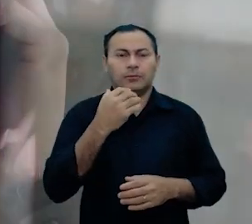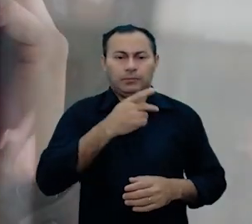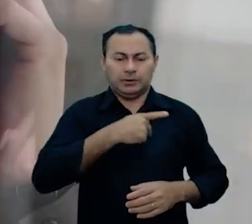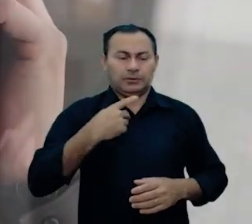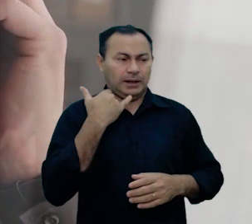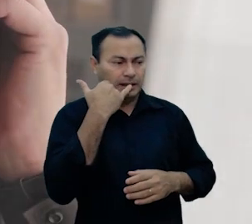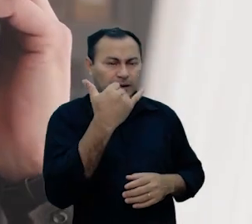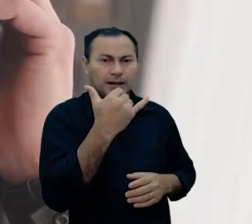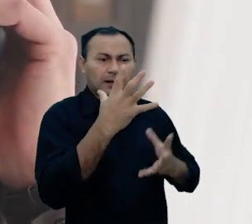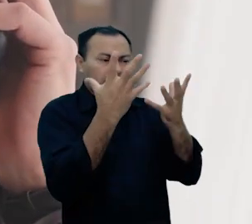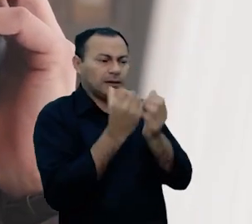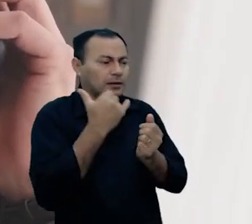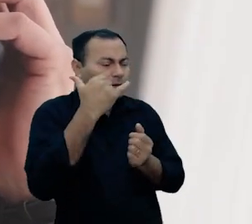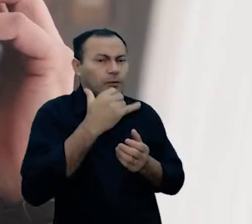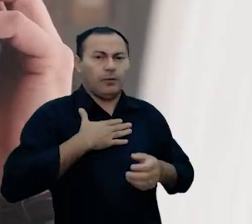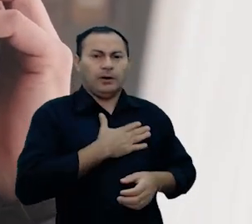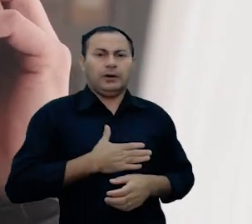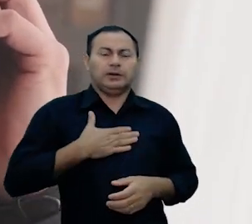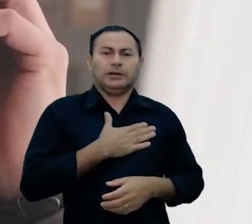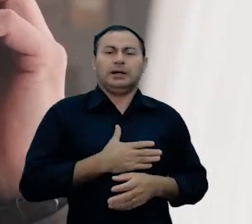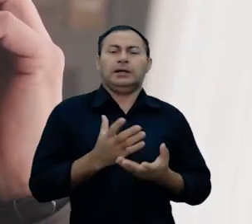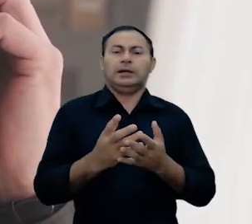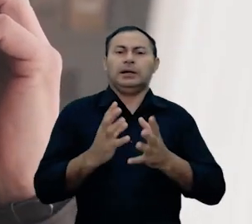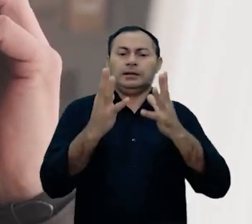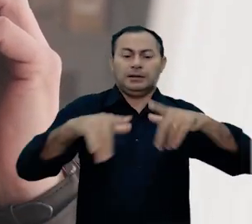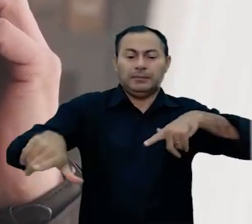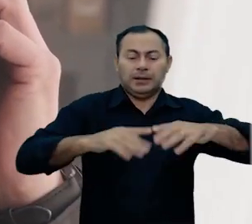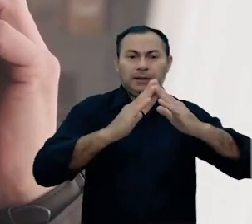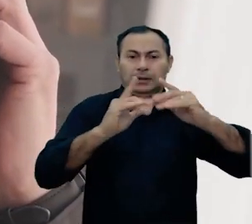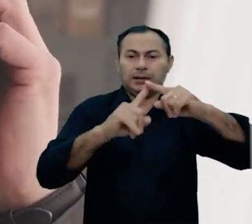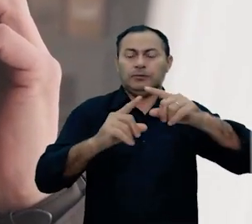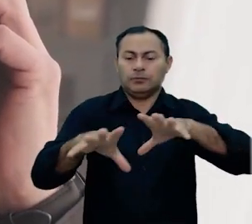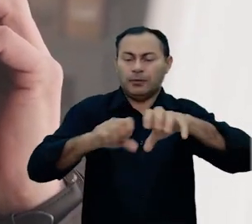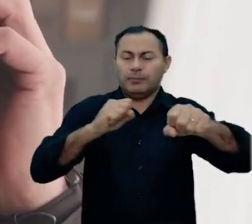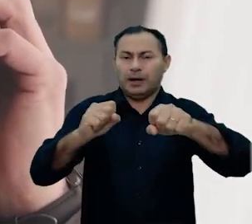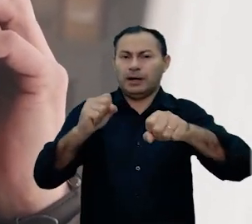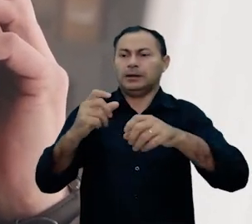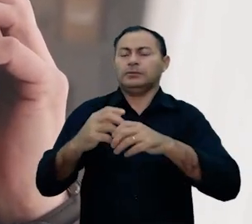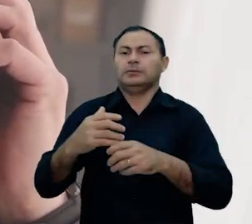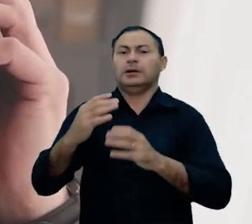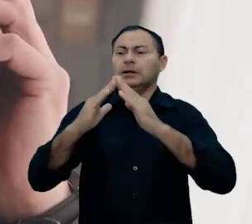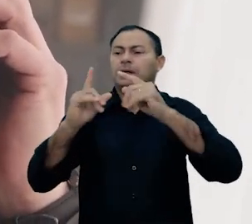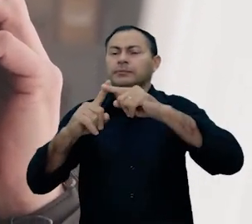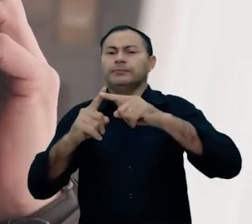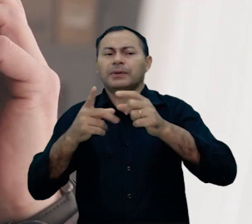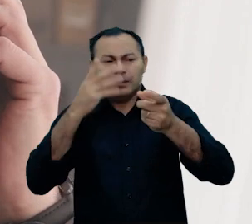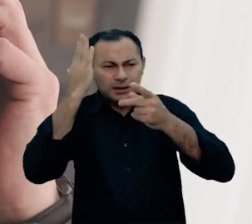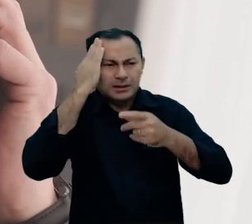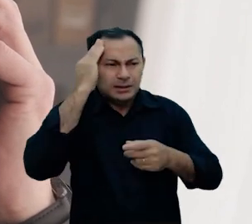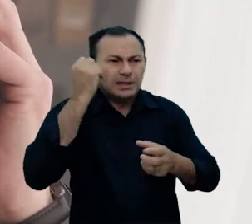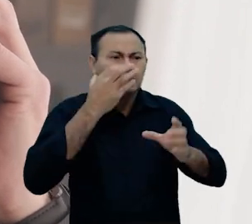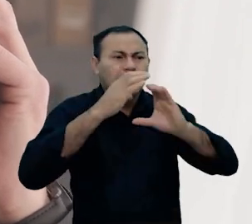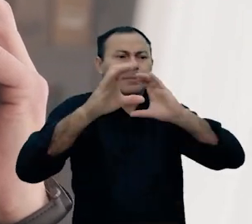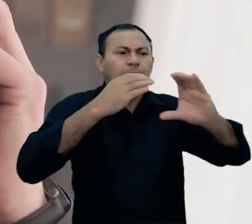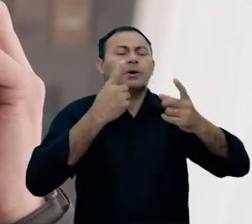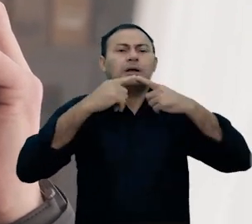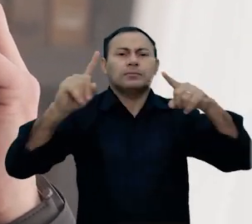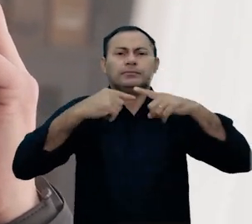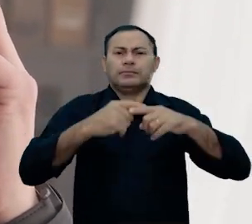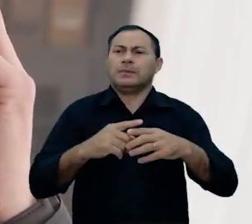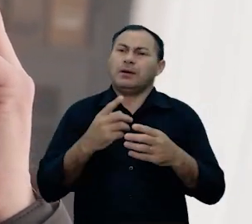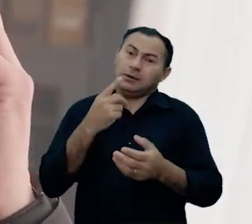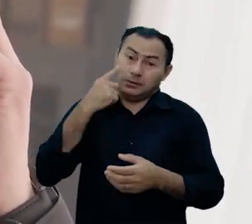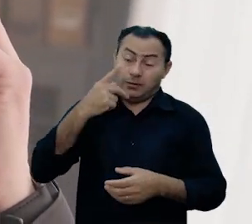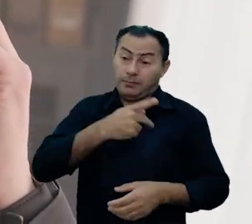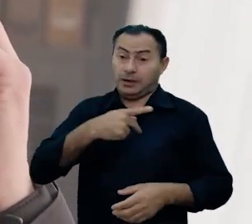disse que gostaria de trabalhar na igreja, havia me formado no seminário e tal, o pastor logo perguntou: "E aí, você sabe música?" Eu